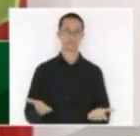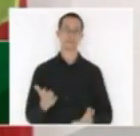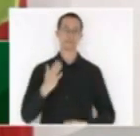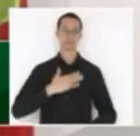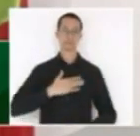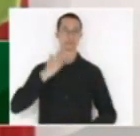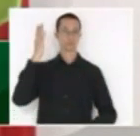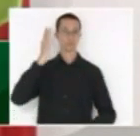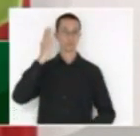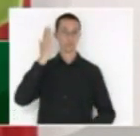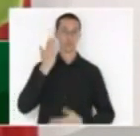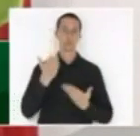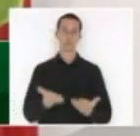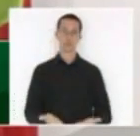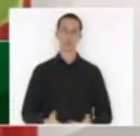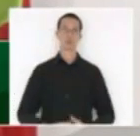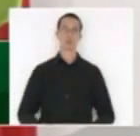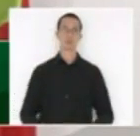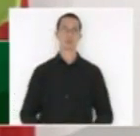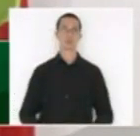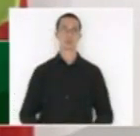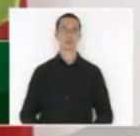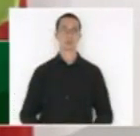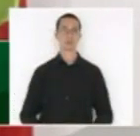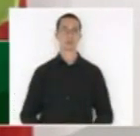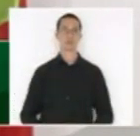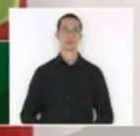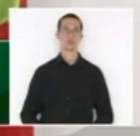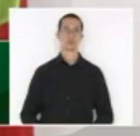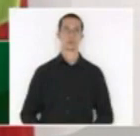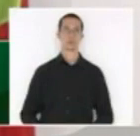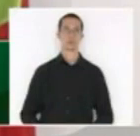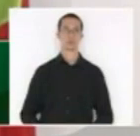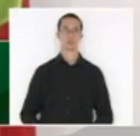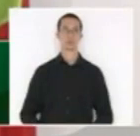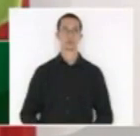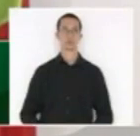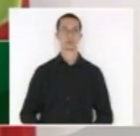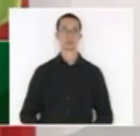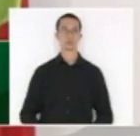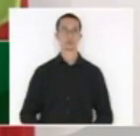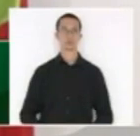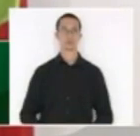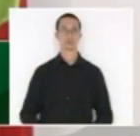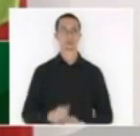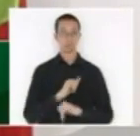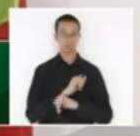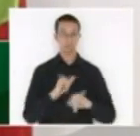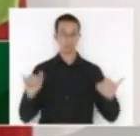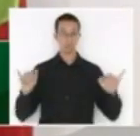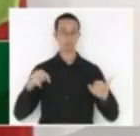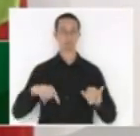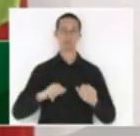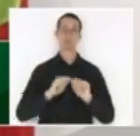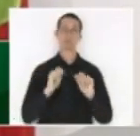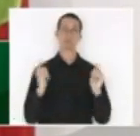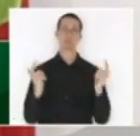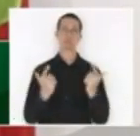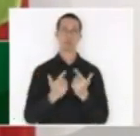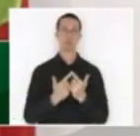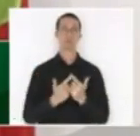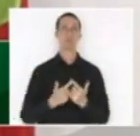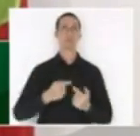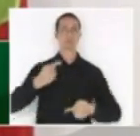né, e dizer que a Assembleia Legislativa do Estado de Santa Catarina tem